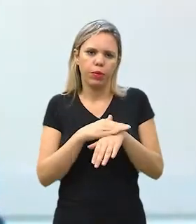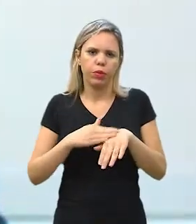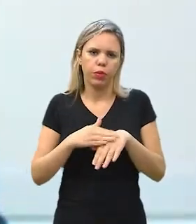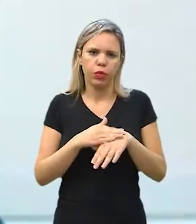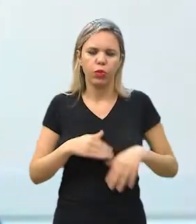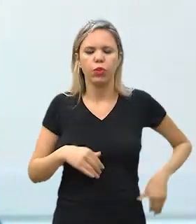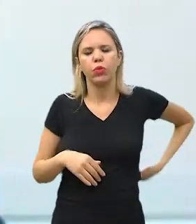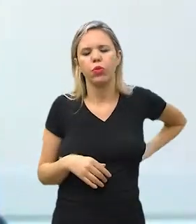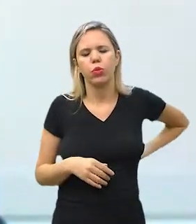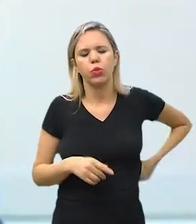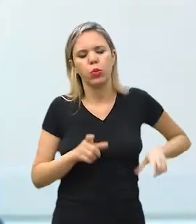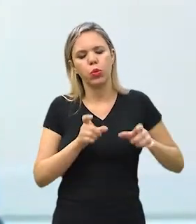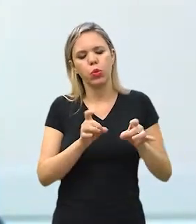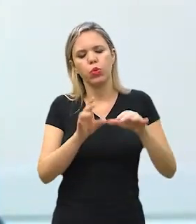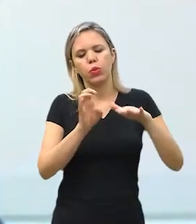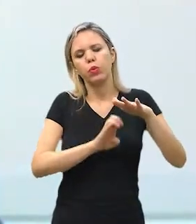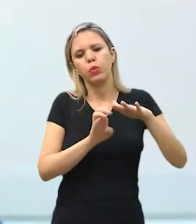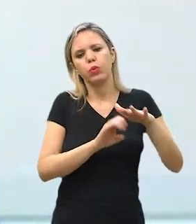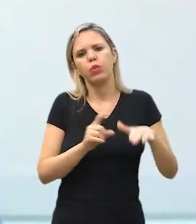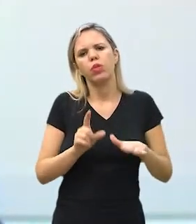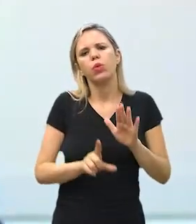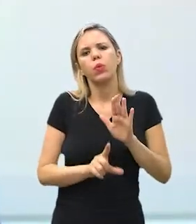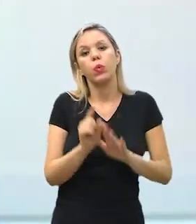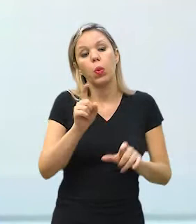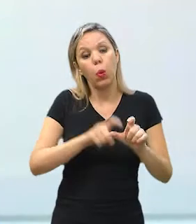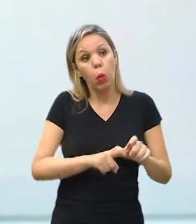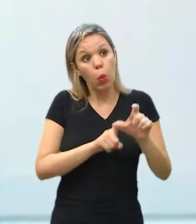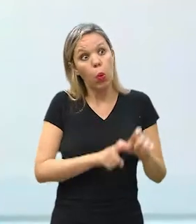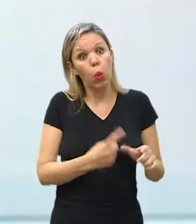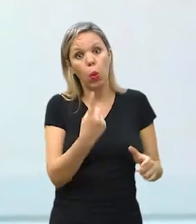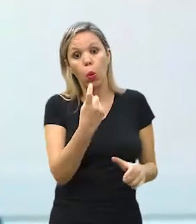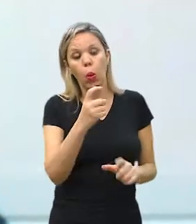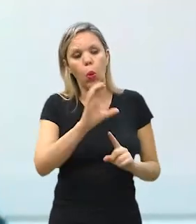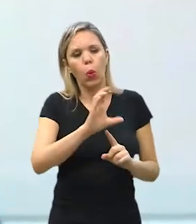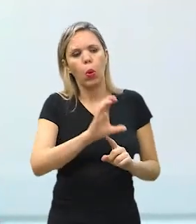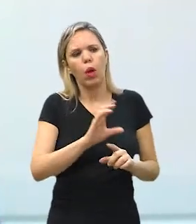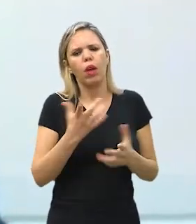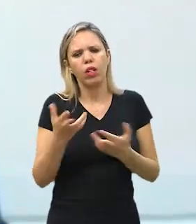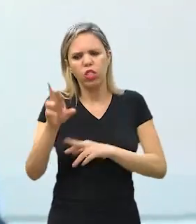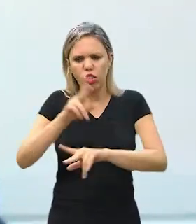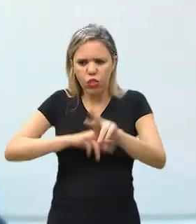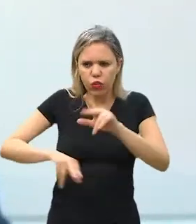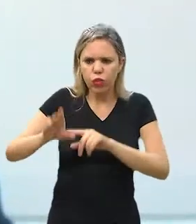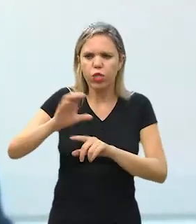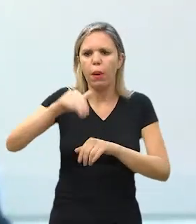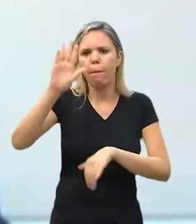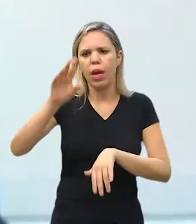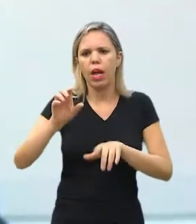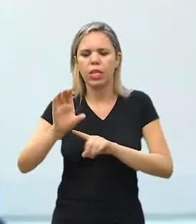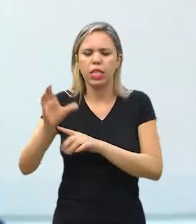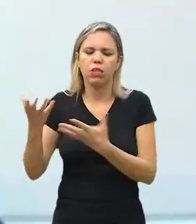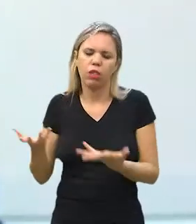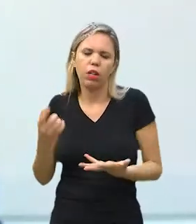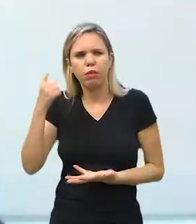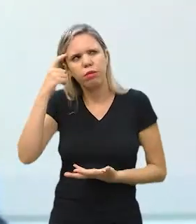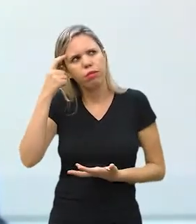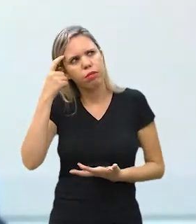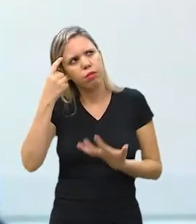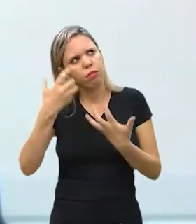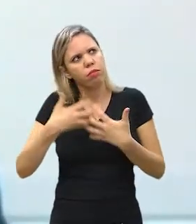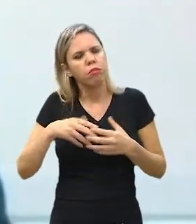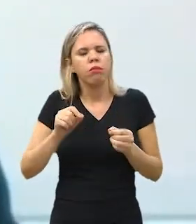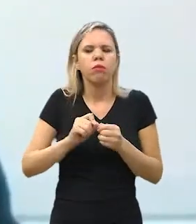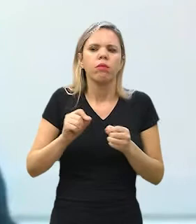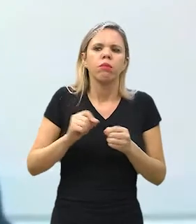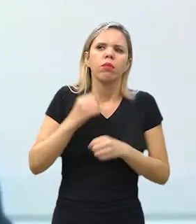numa conversa com esse fornecedor, eu falei, pô, eu tô com um faturamento muito naquele cliente, eu queria diversificar um pouco, né?